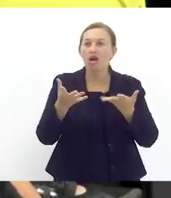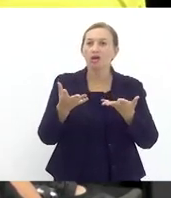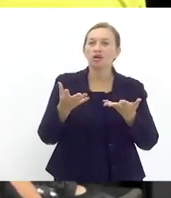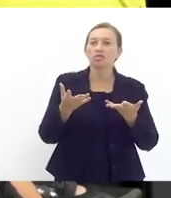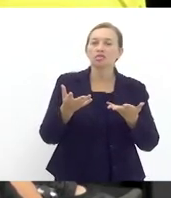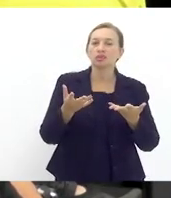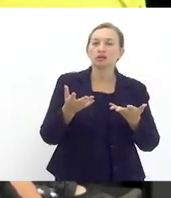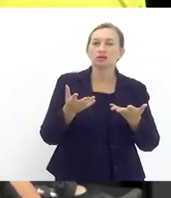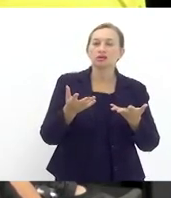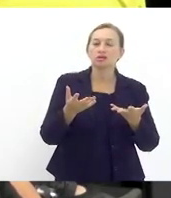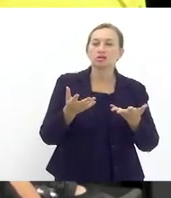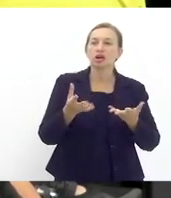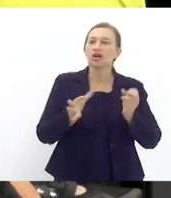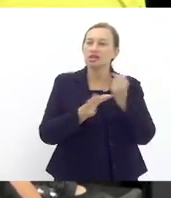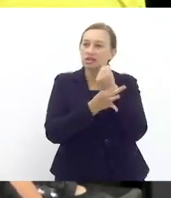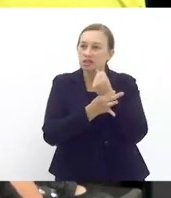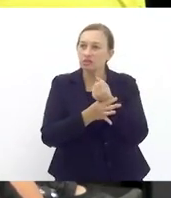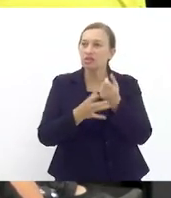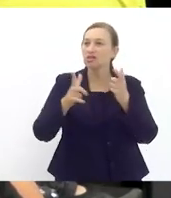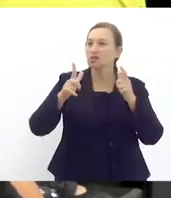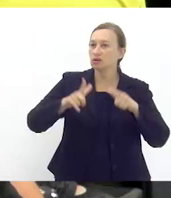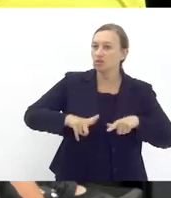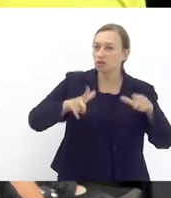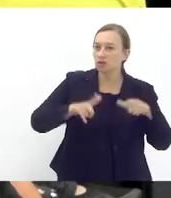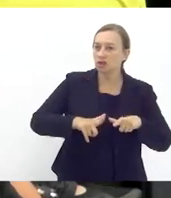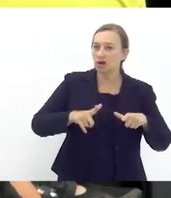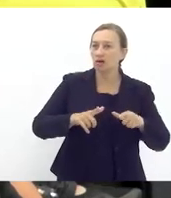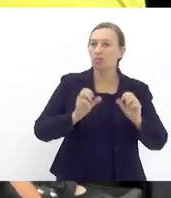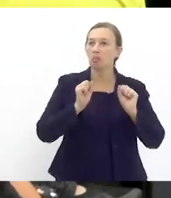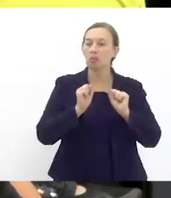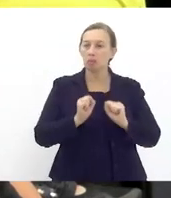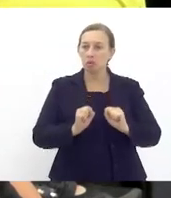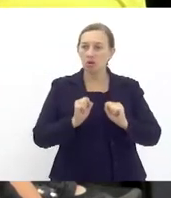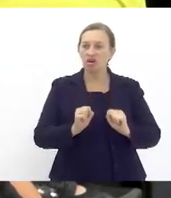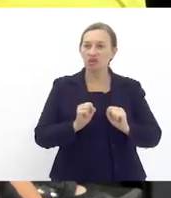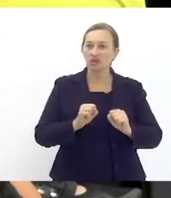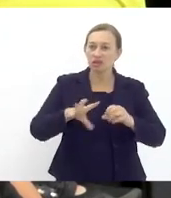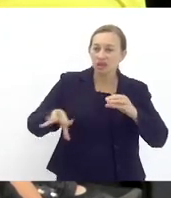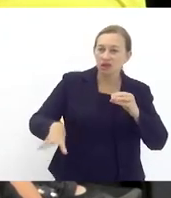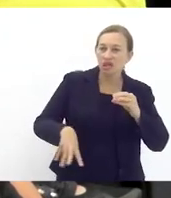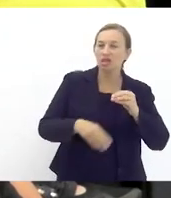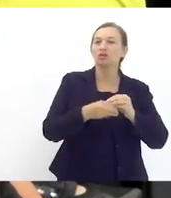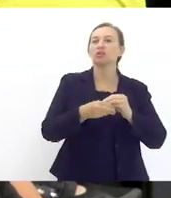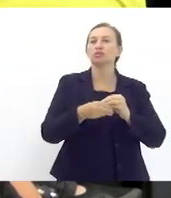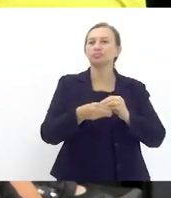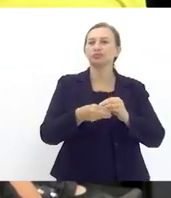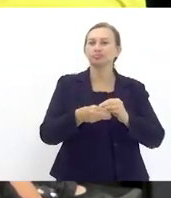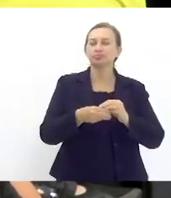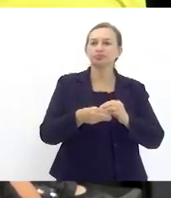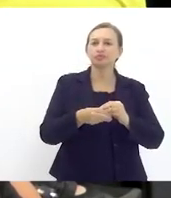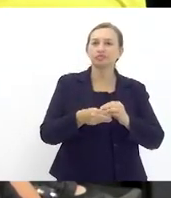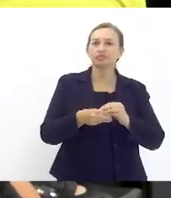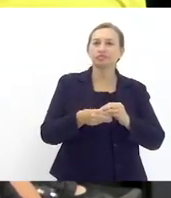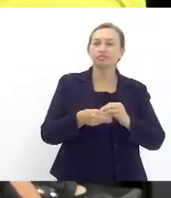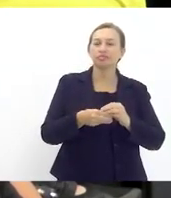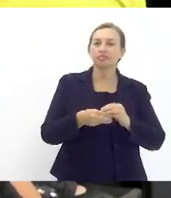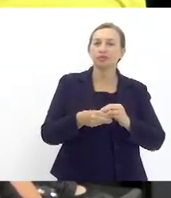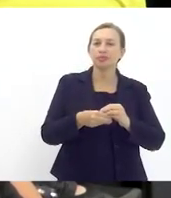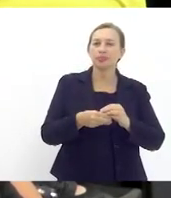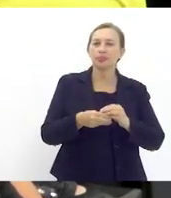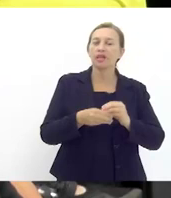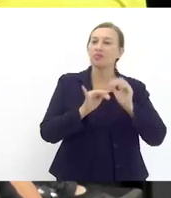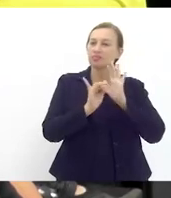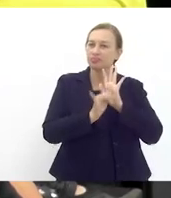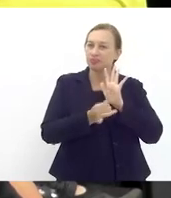legitime é segura esse espaço para que a gente possa sim tá introduzido introduzidos né nos